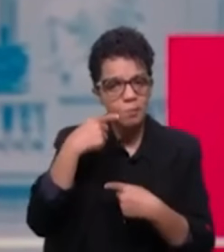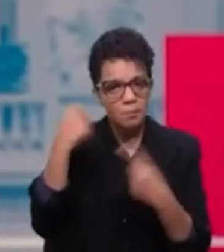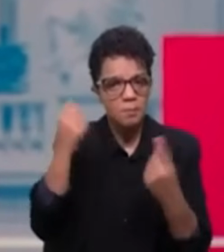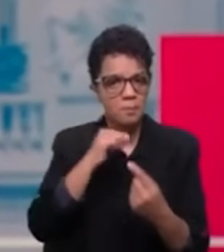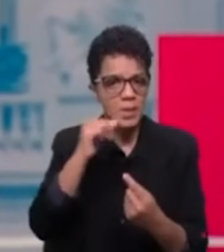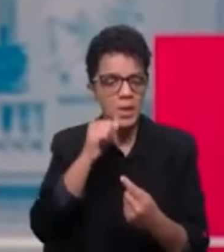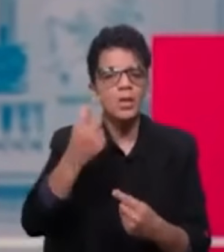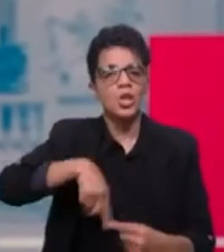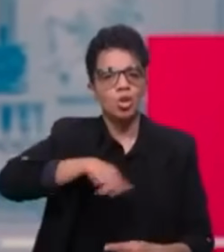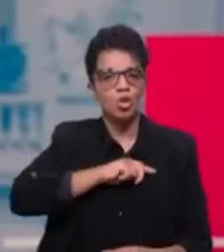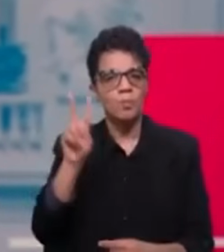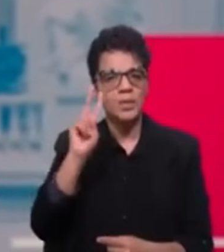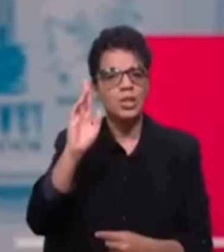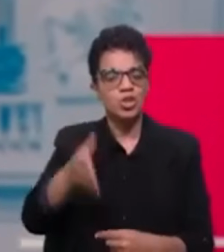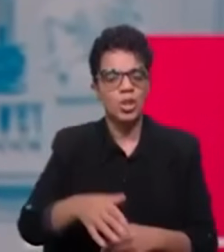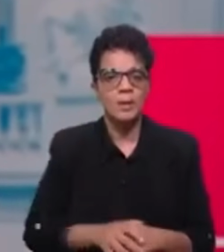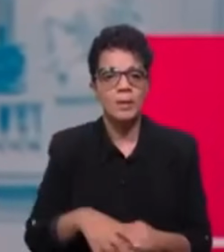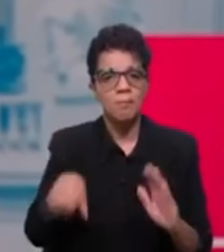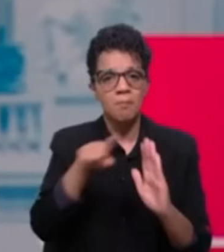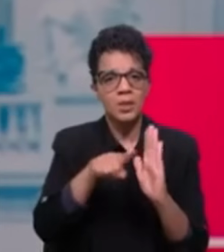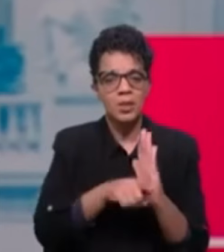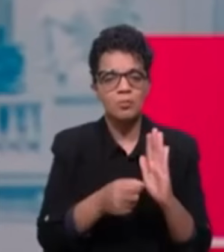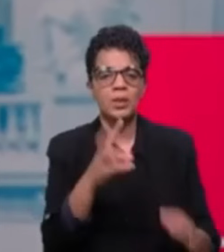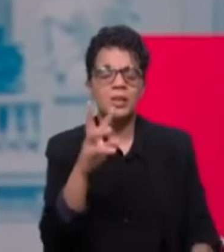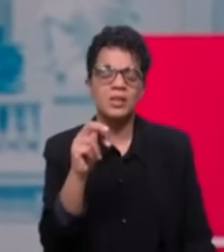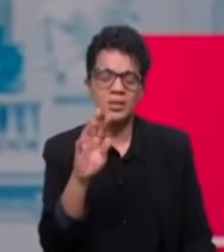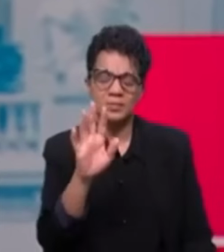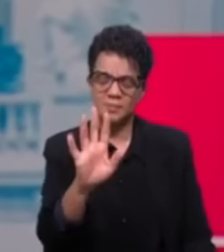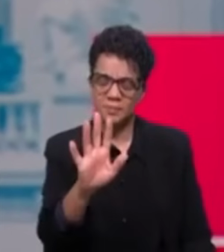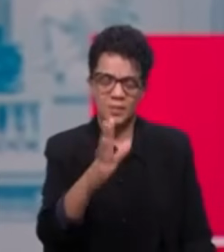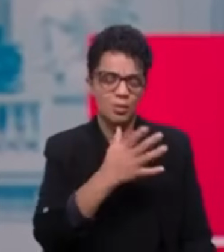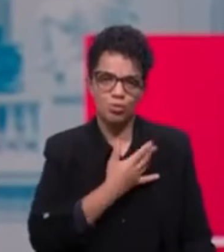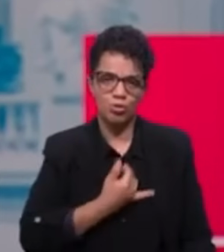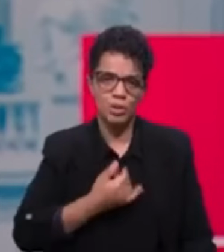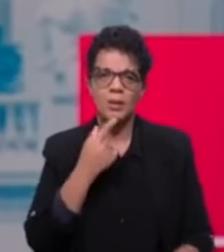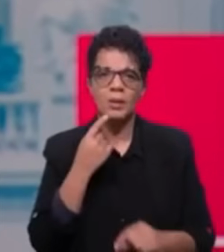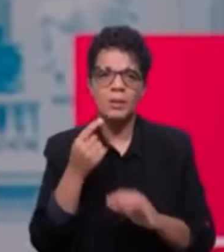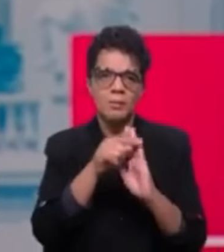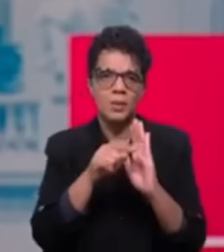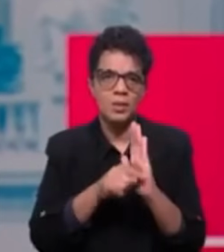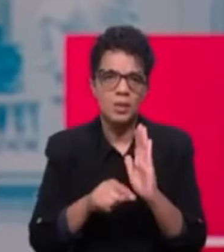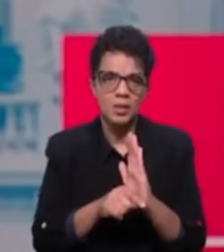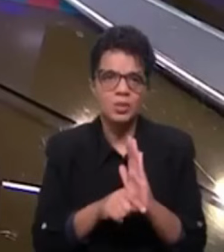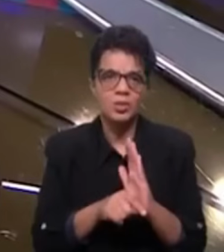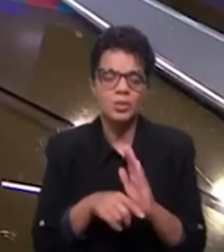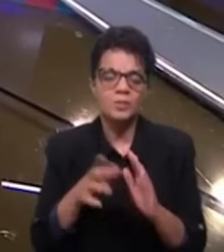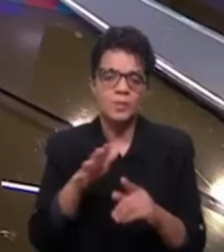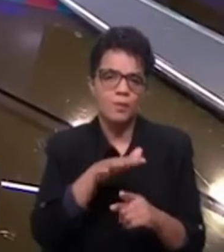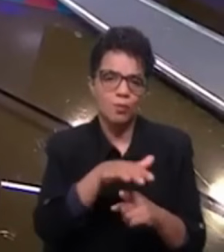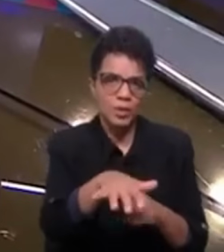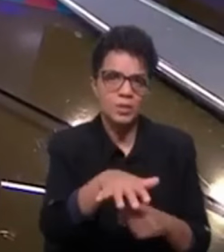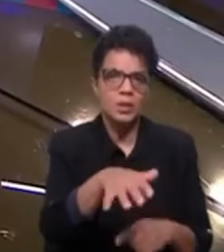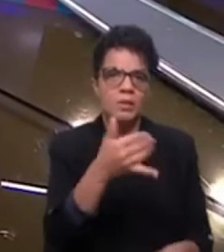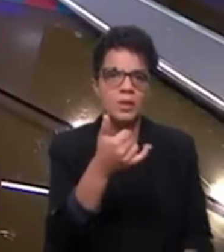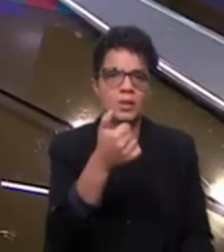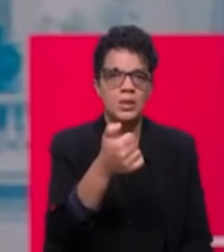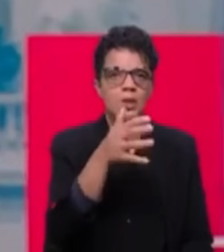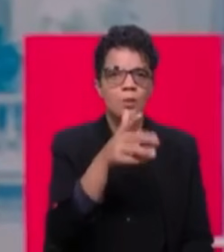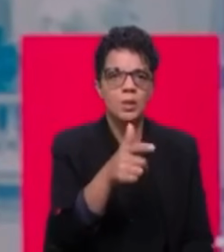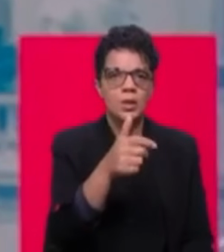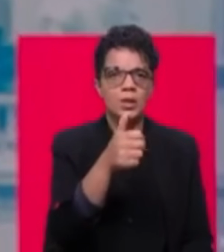contas de 13 medidas aquelas tem mais Impact medidas e já vamos ver isso tudo P